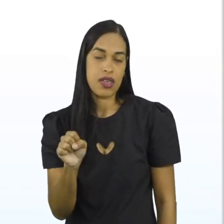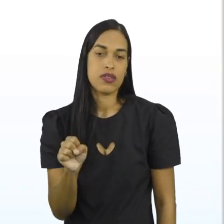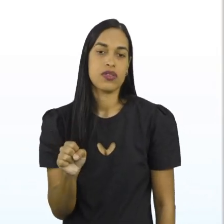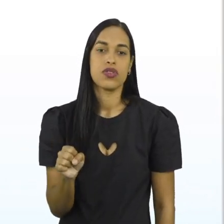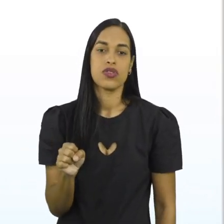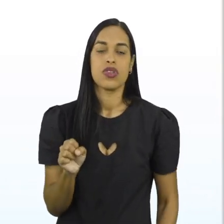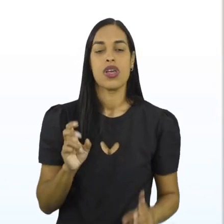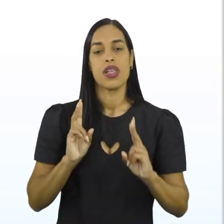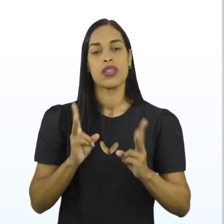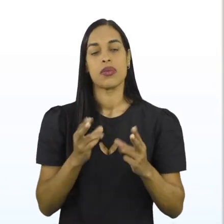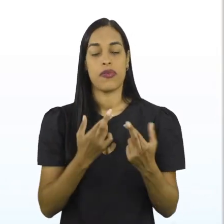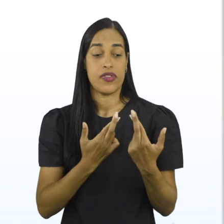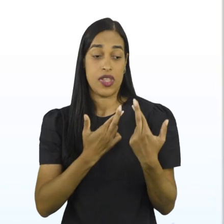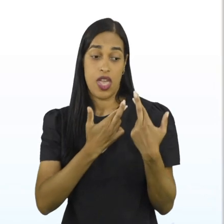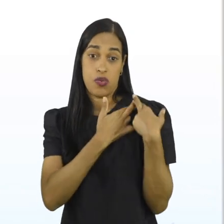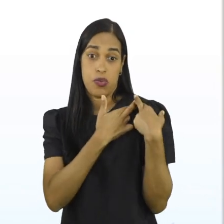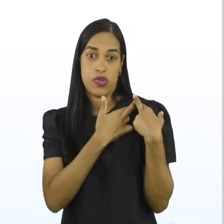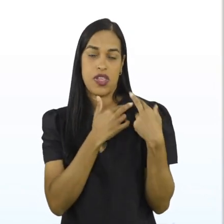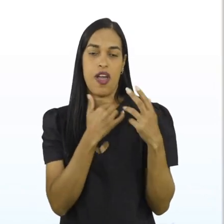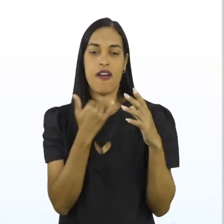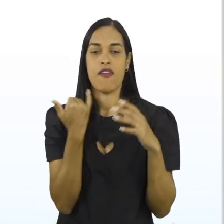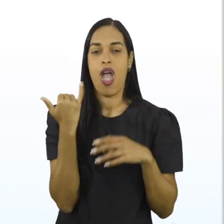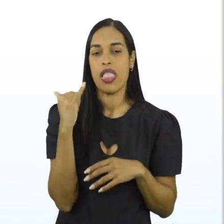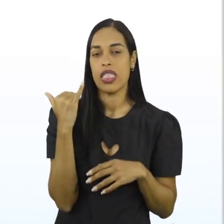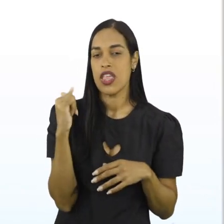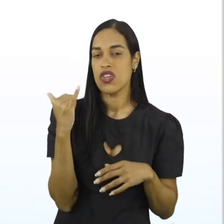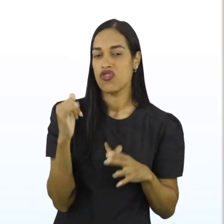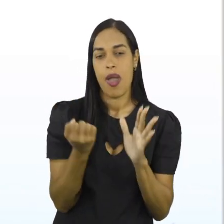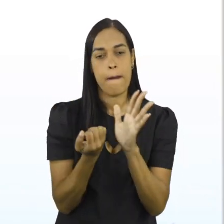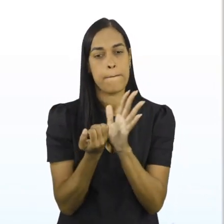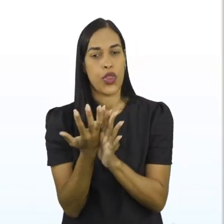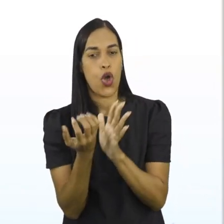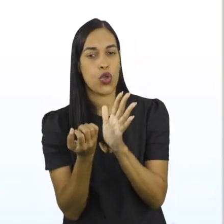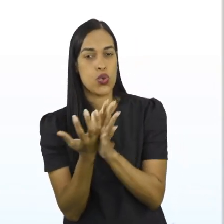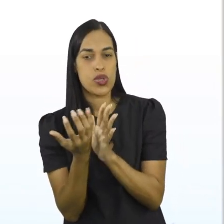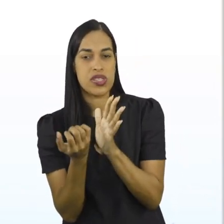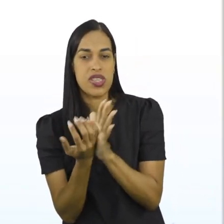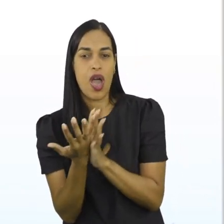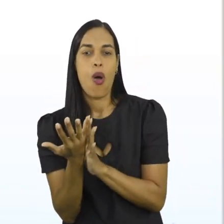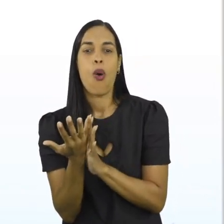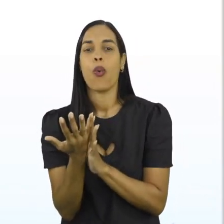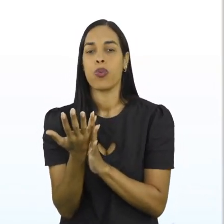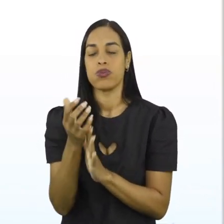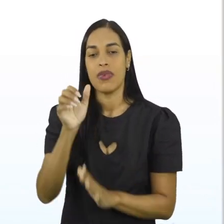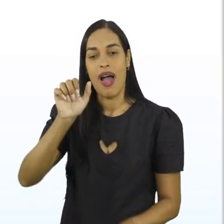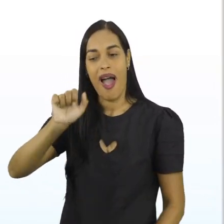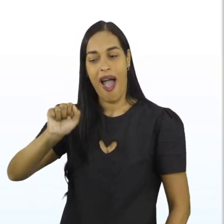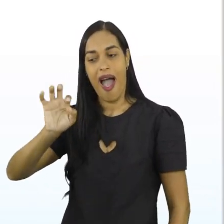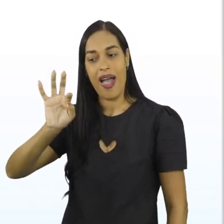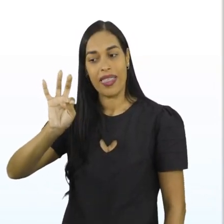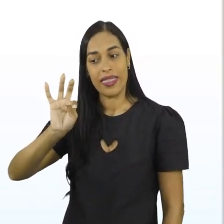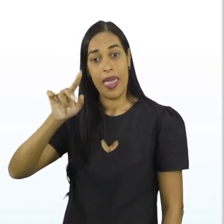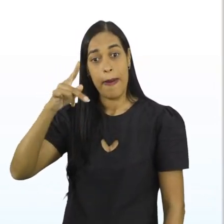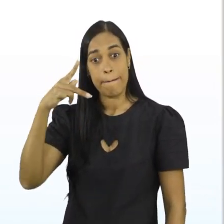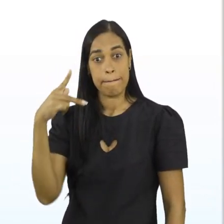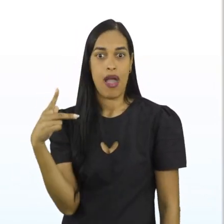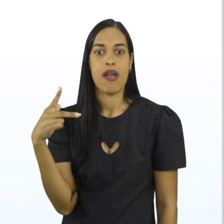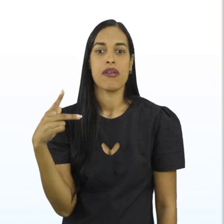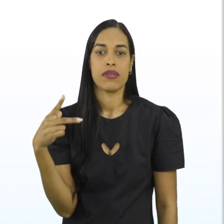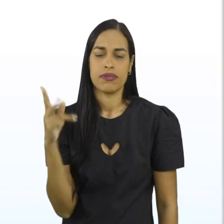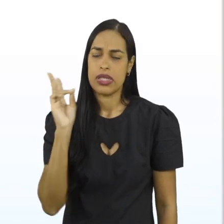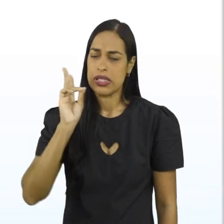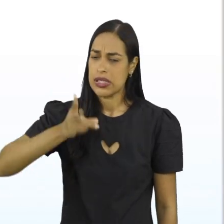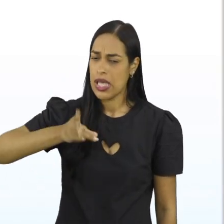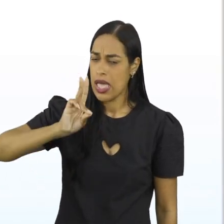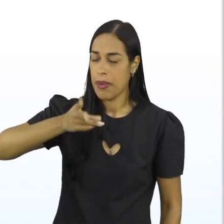mitocôndria que vai ser responsável pela produção de energia, ou seja, pela produção de ATP. Lembre que toda